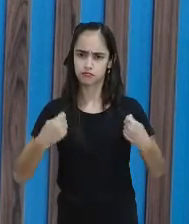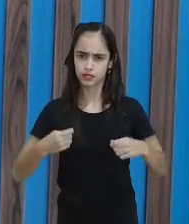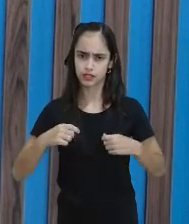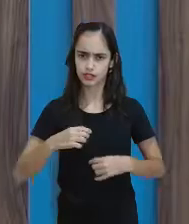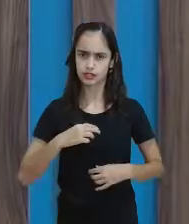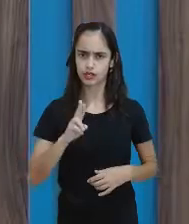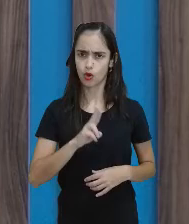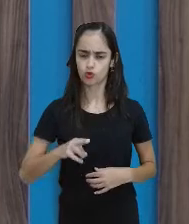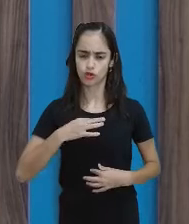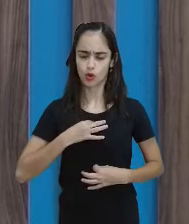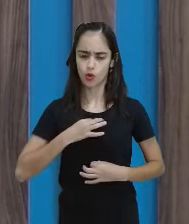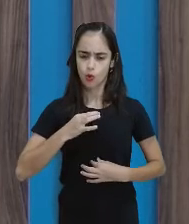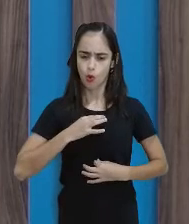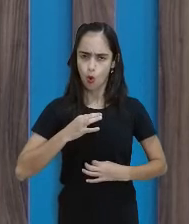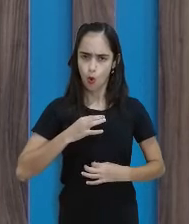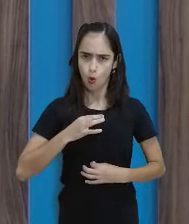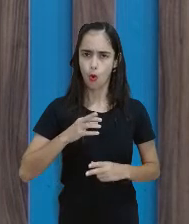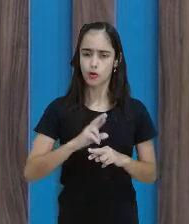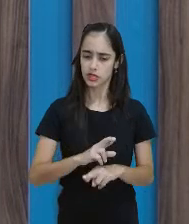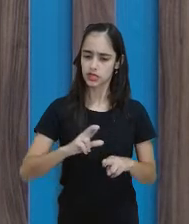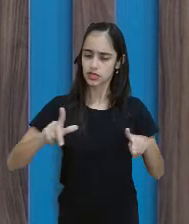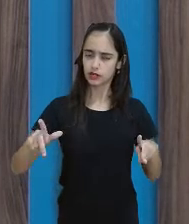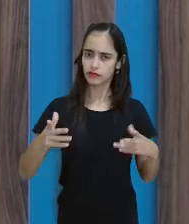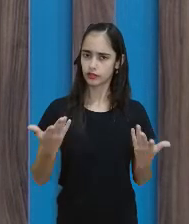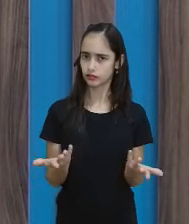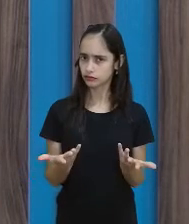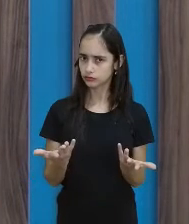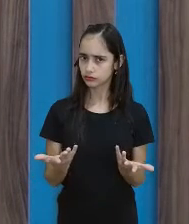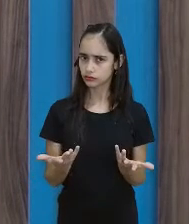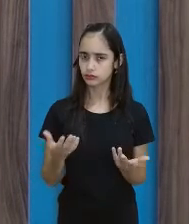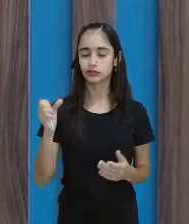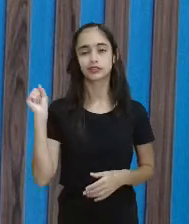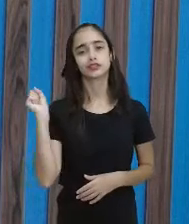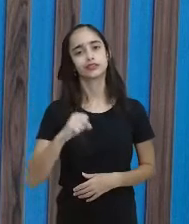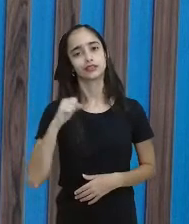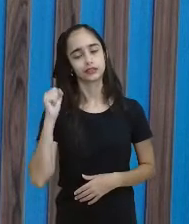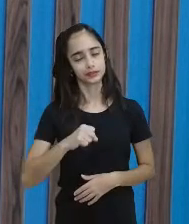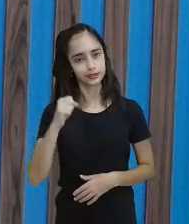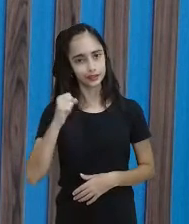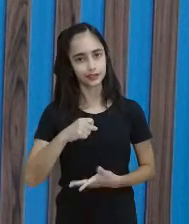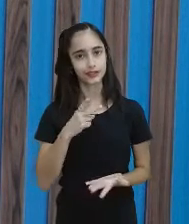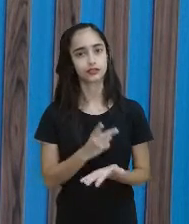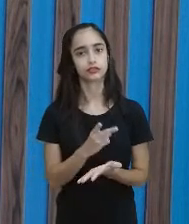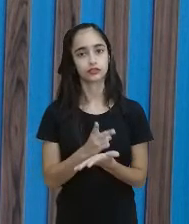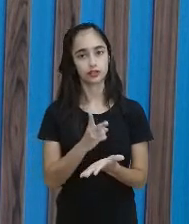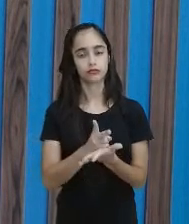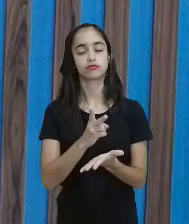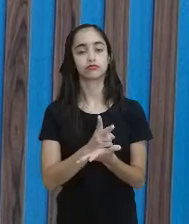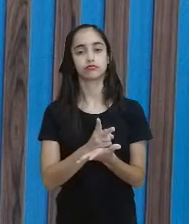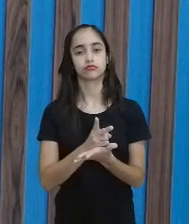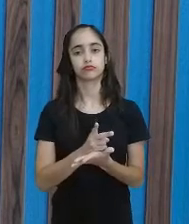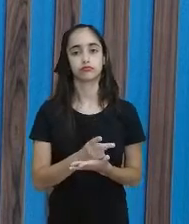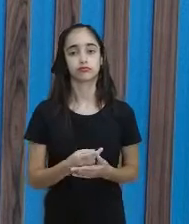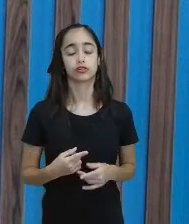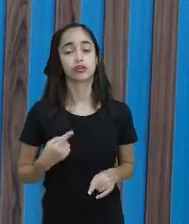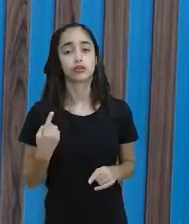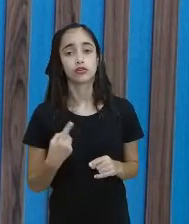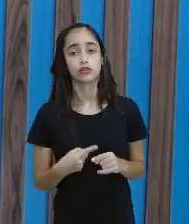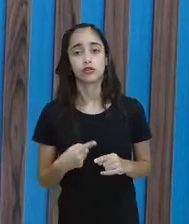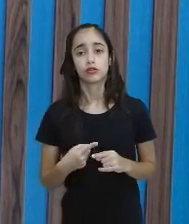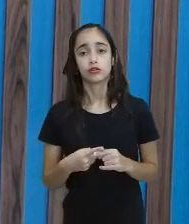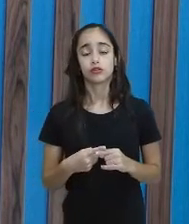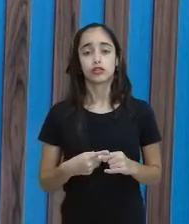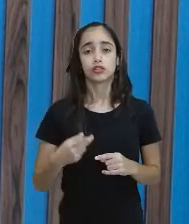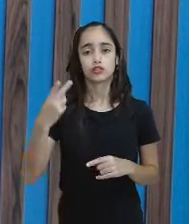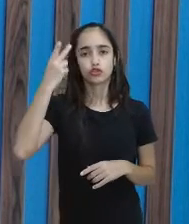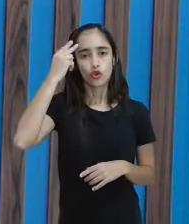Sempre, isso. O líbero ele sempre está com uma cor diferente, né? E aí, geralmente, o